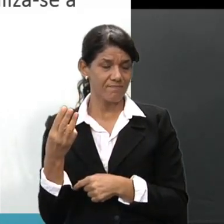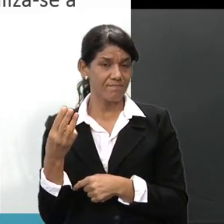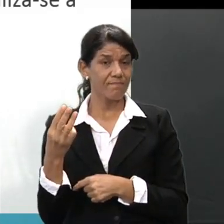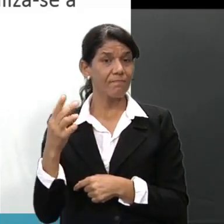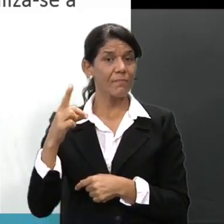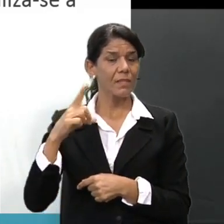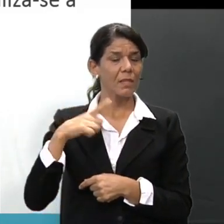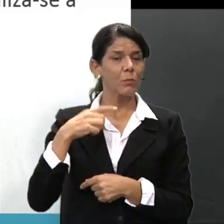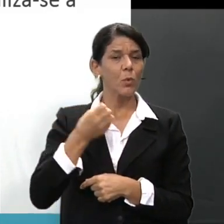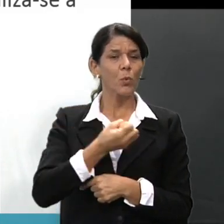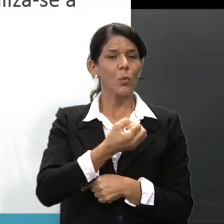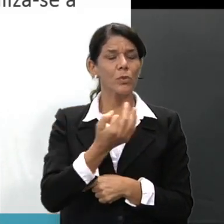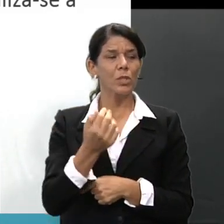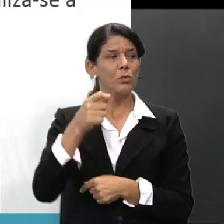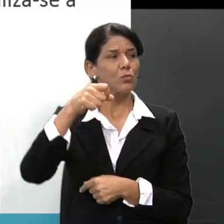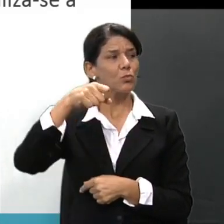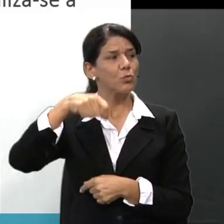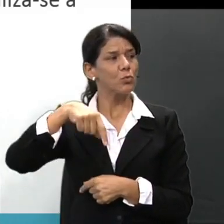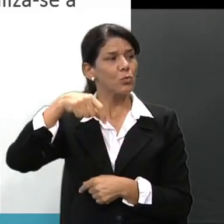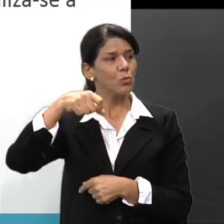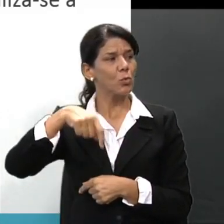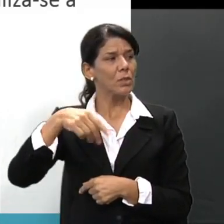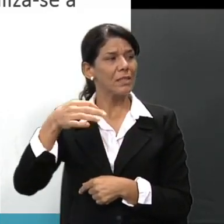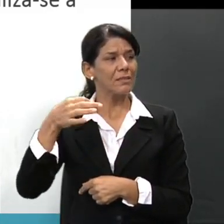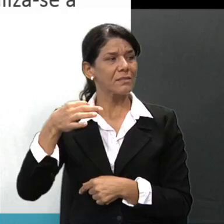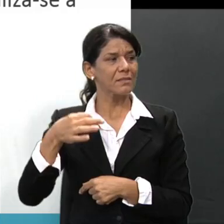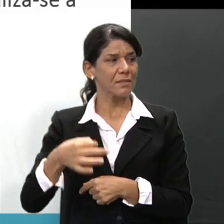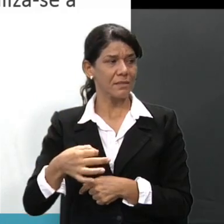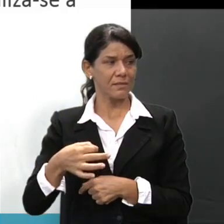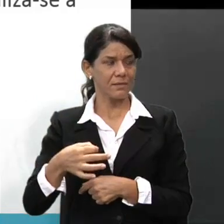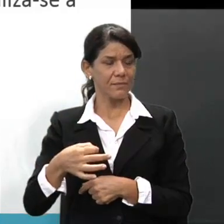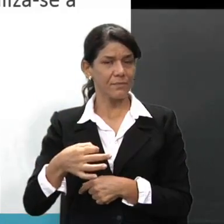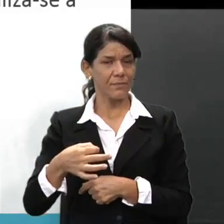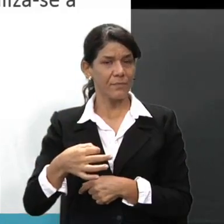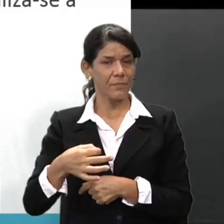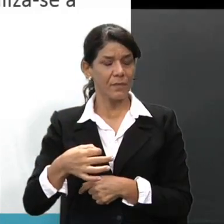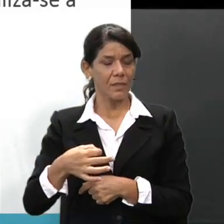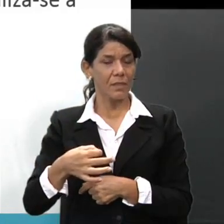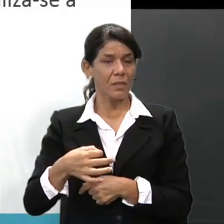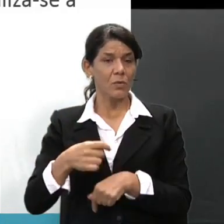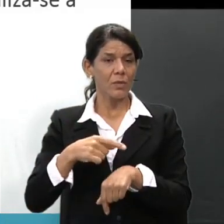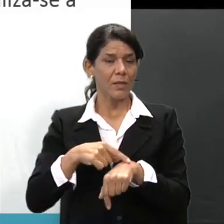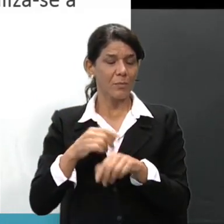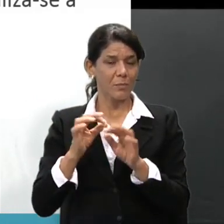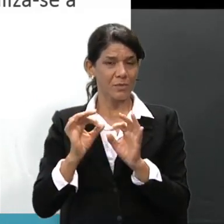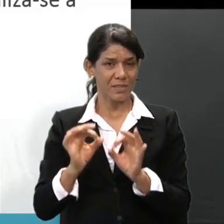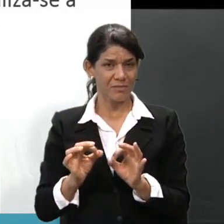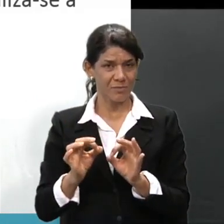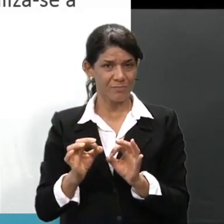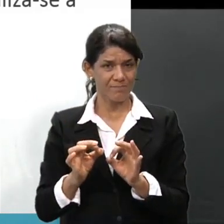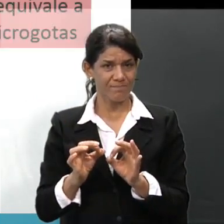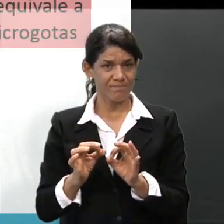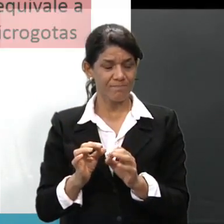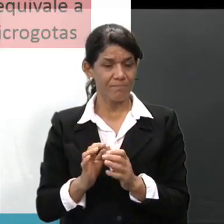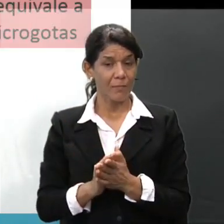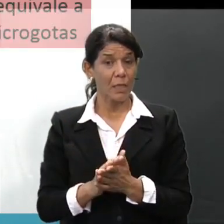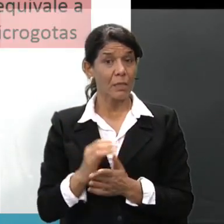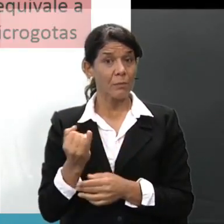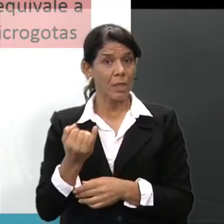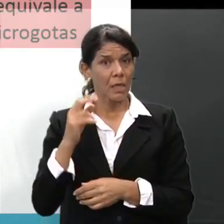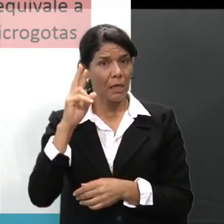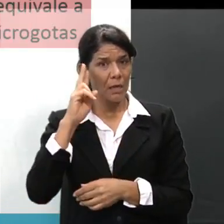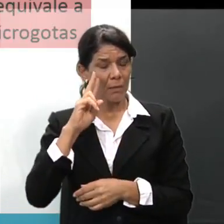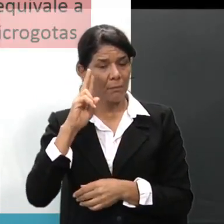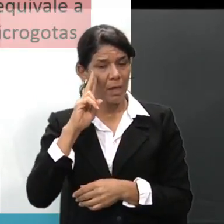nós temos o número de gotejamento correto a ser administrado num tempo determinado. Vale